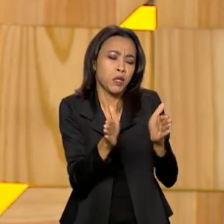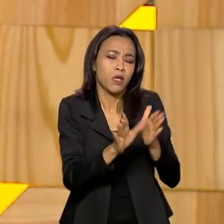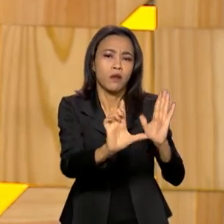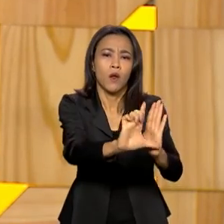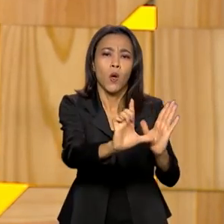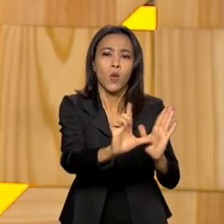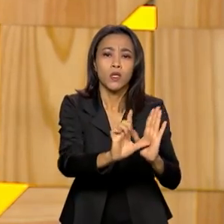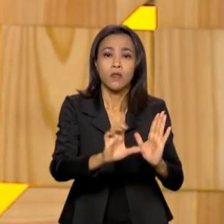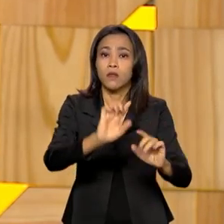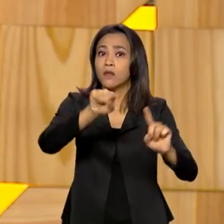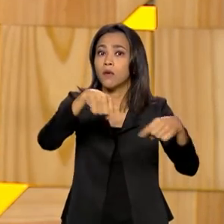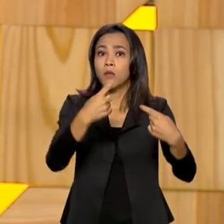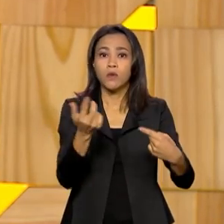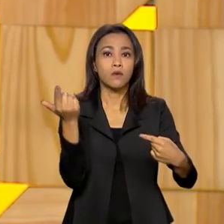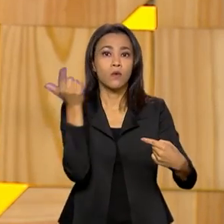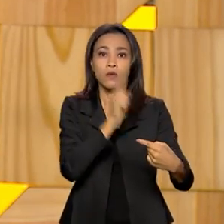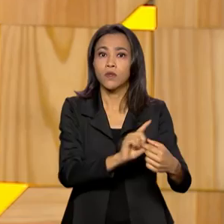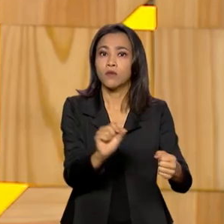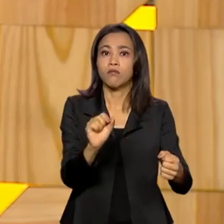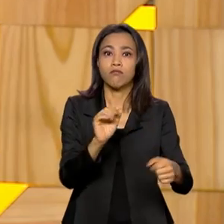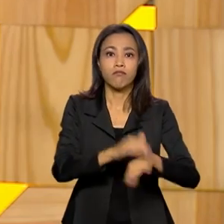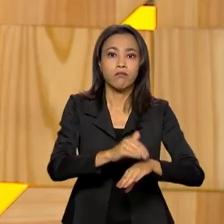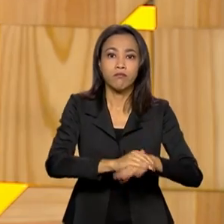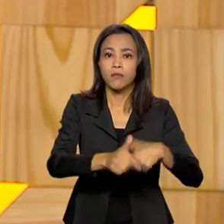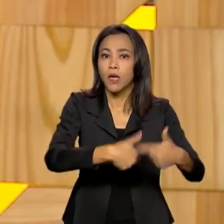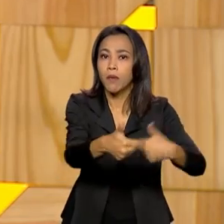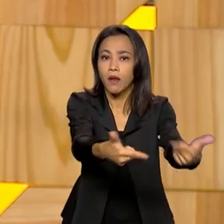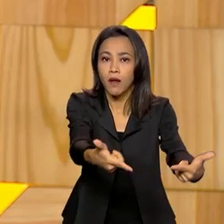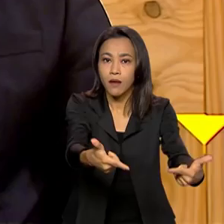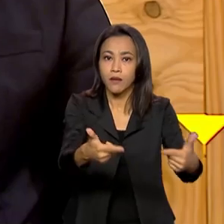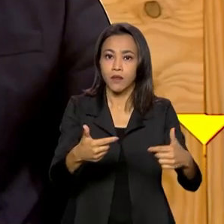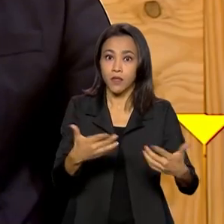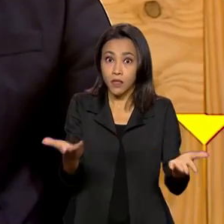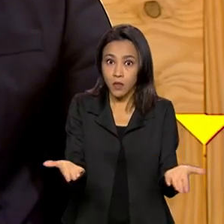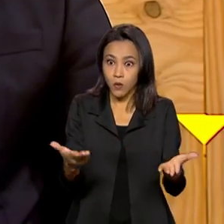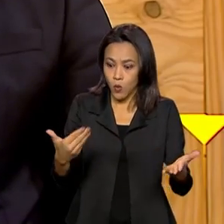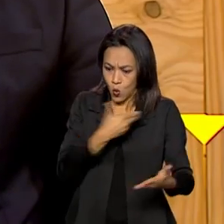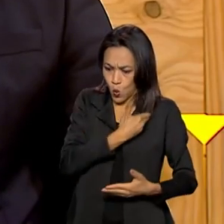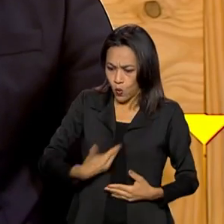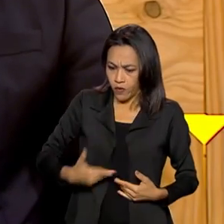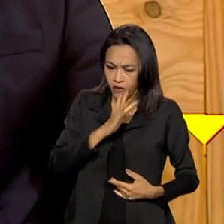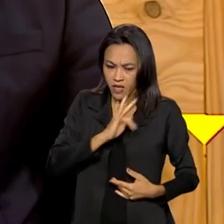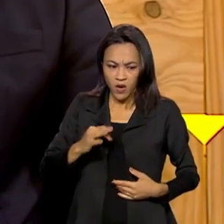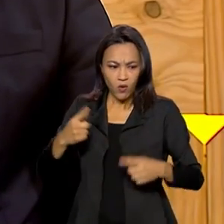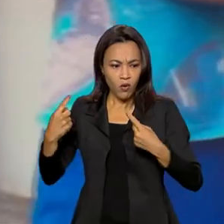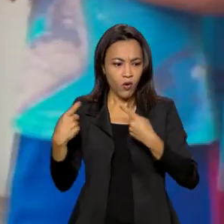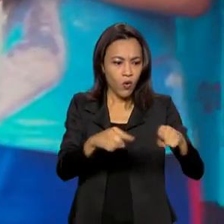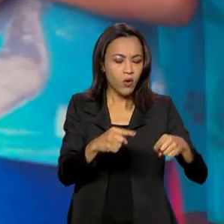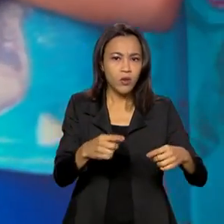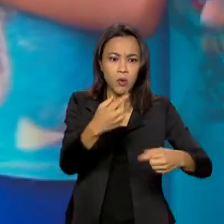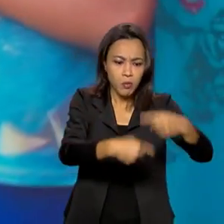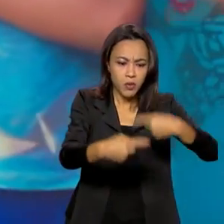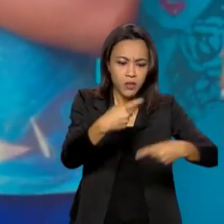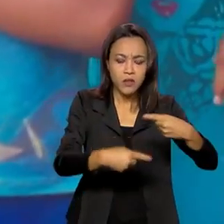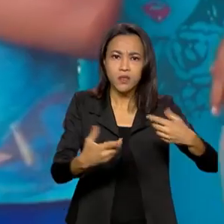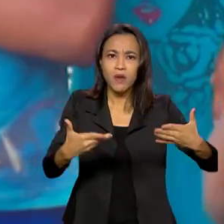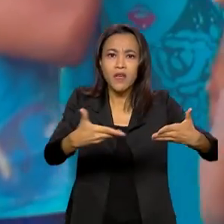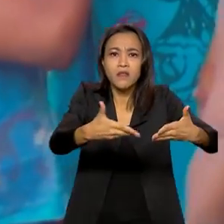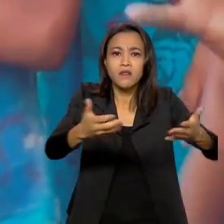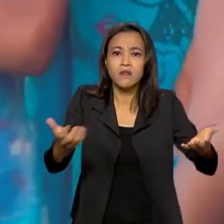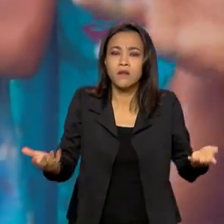mais desempenhar a sua atividade né o governo federal se posicionou contra a uma política que tava sendo feita de maneira